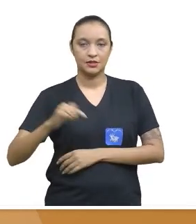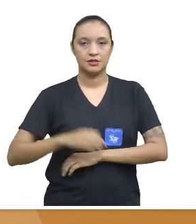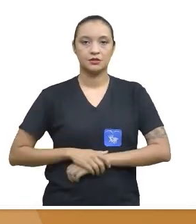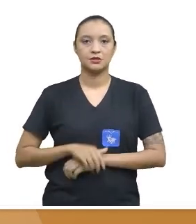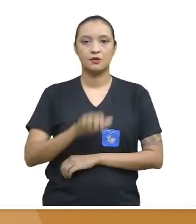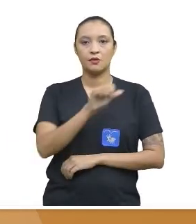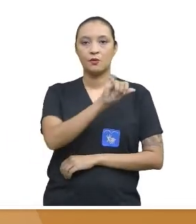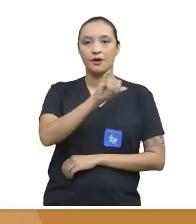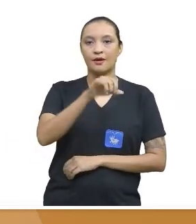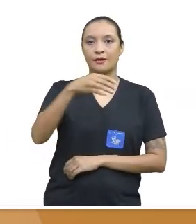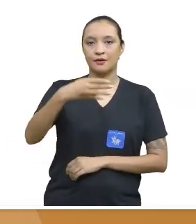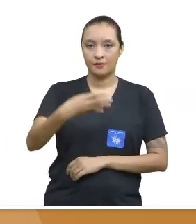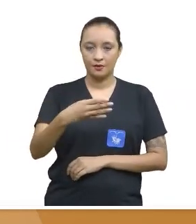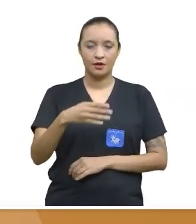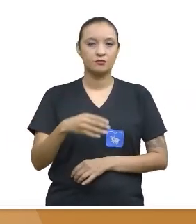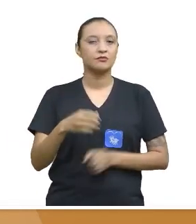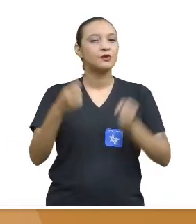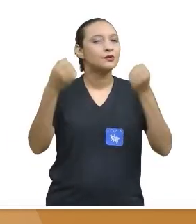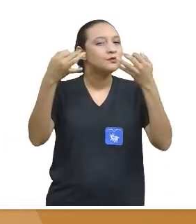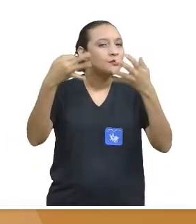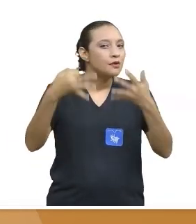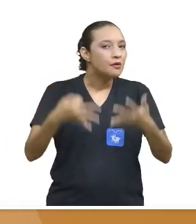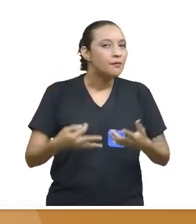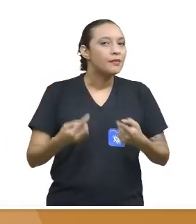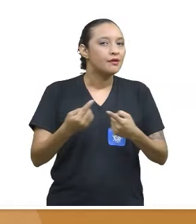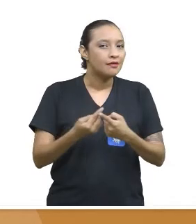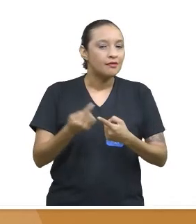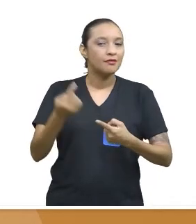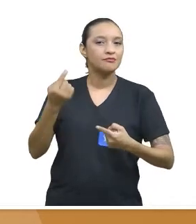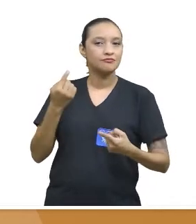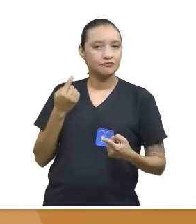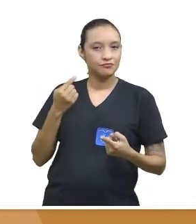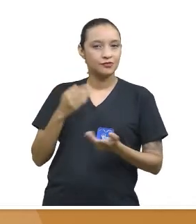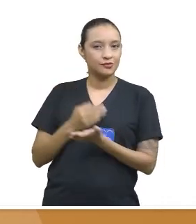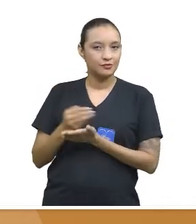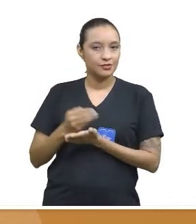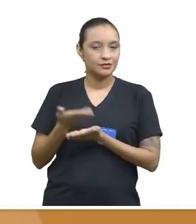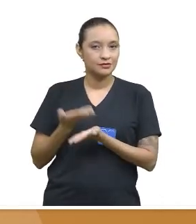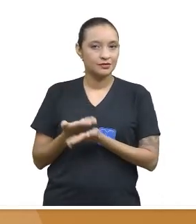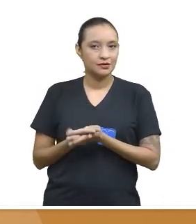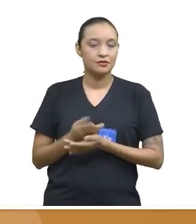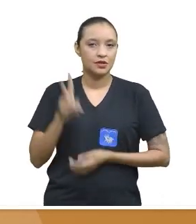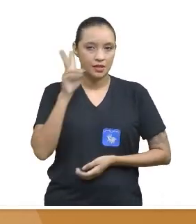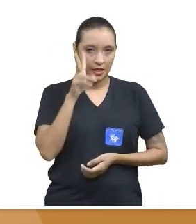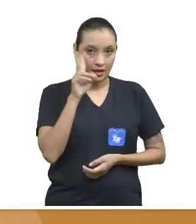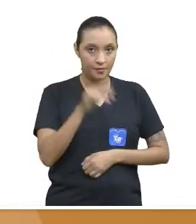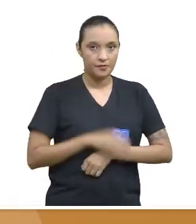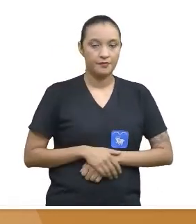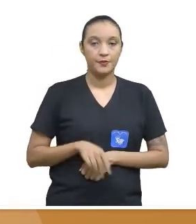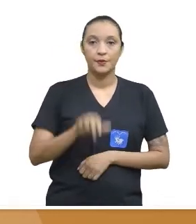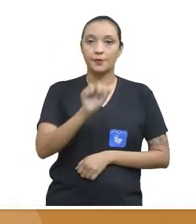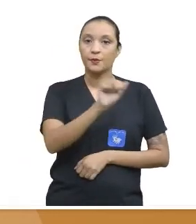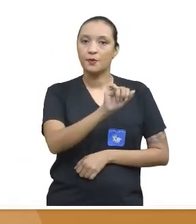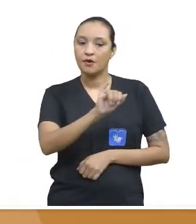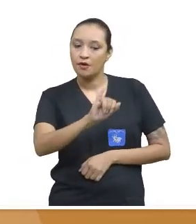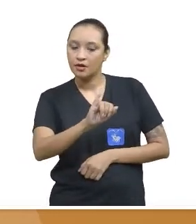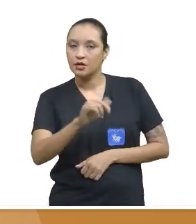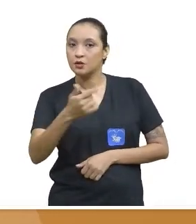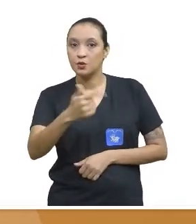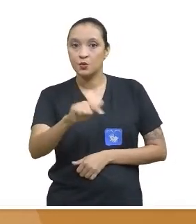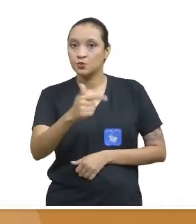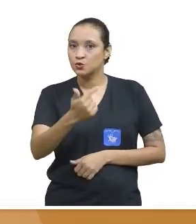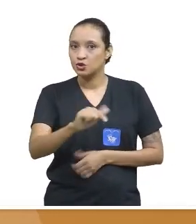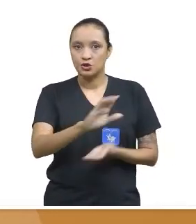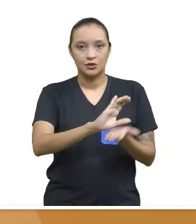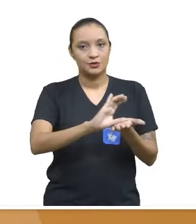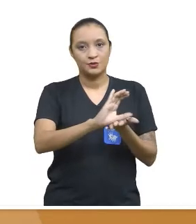Foi aquilo que eu falei lá no início. Lembram? O ato institucional, ele não estava nas leis